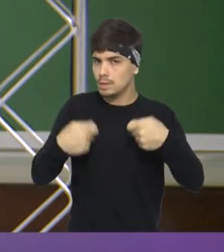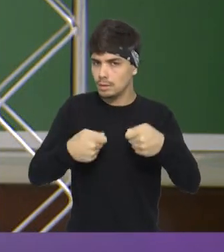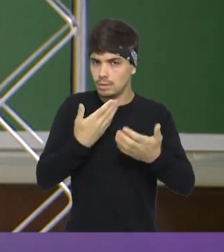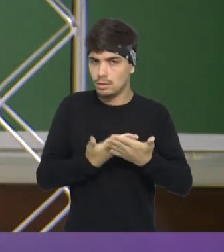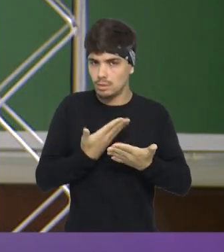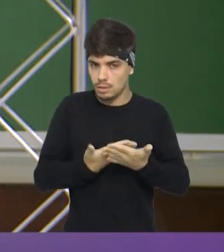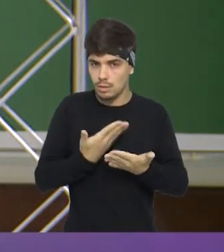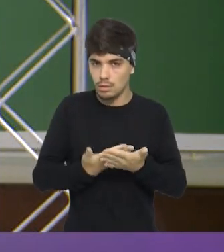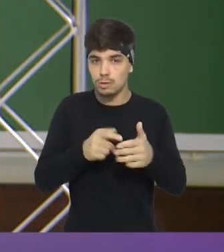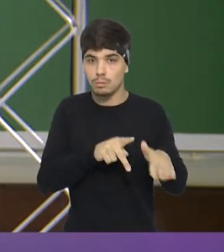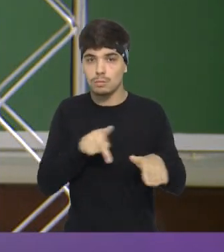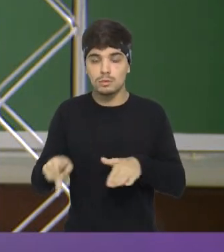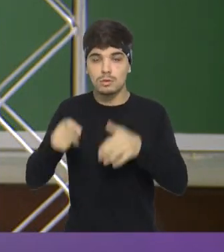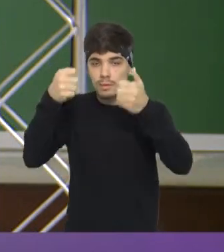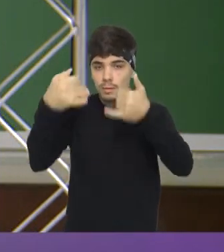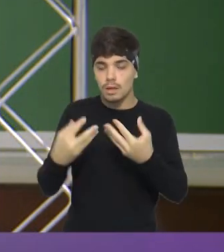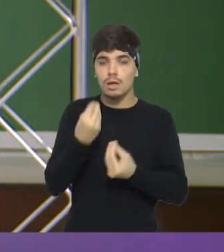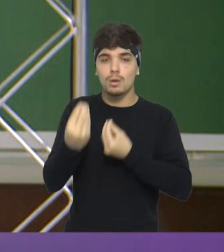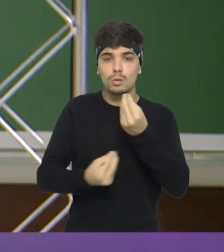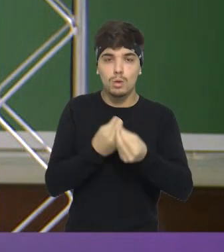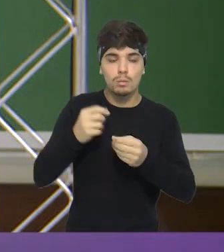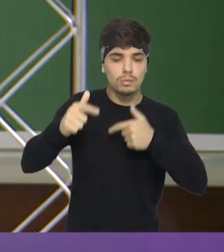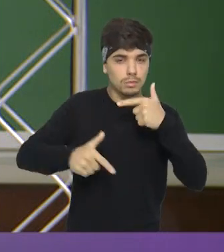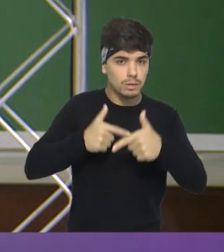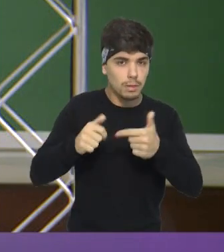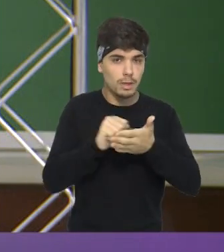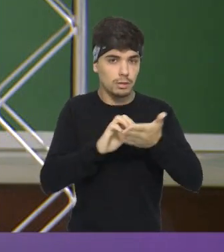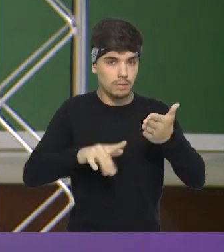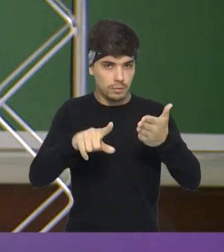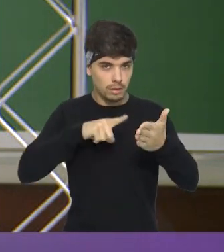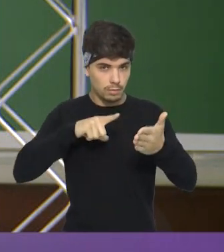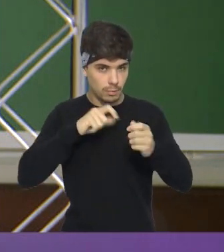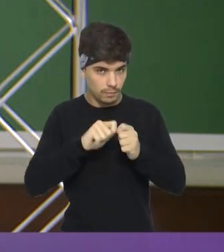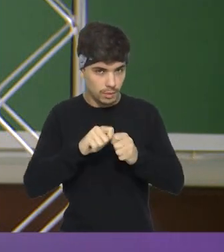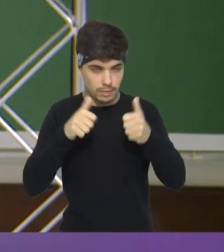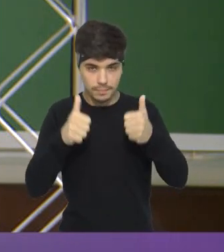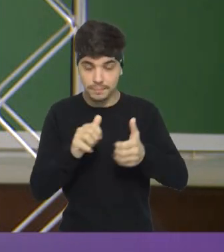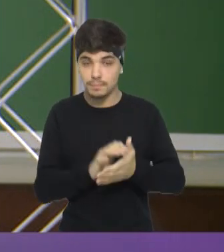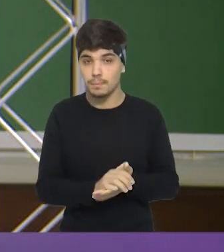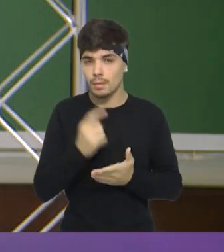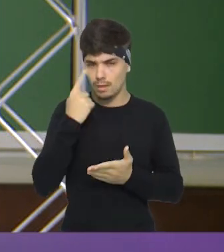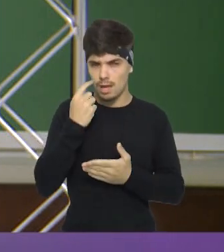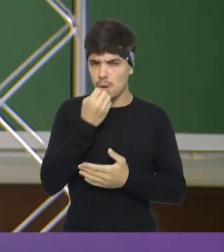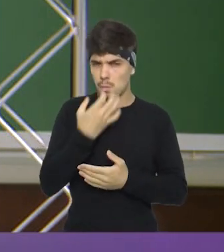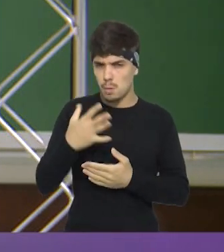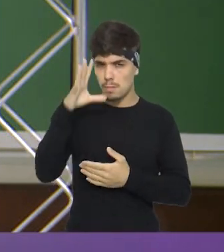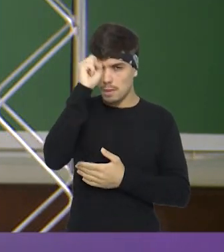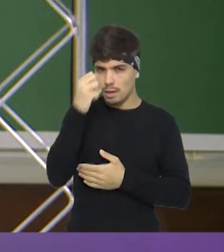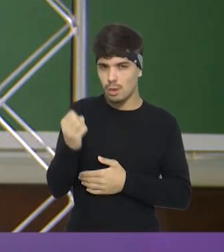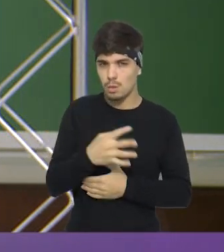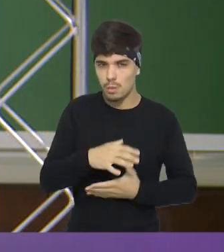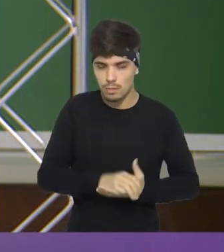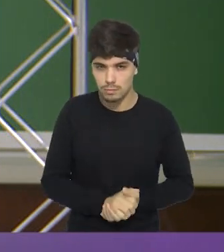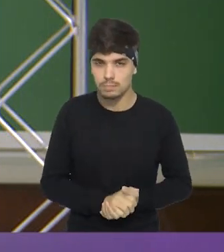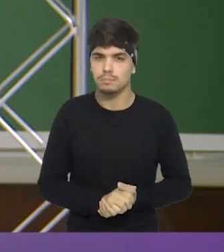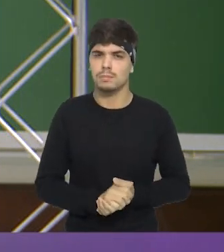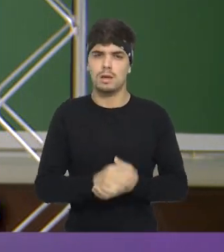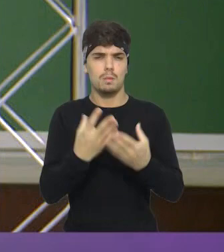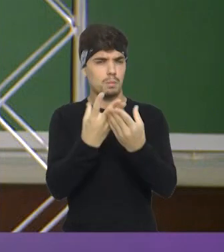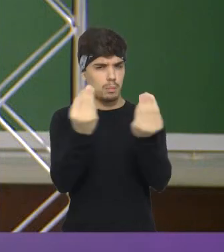bastante atenção nas aulas, que os professores vão explicar quais trabalhos vocês irão desenvolver, ok? Não é bom aprender coisas